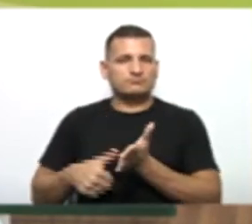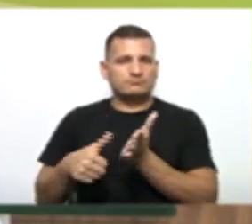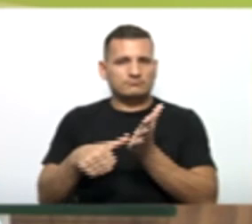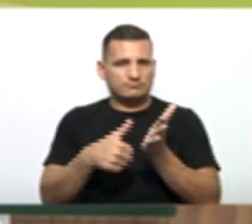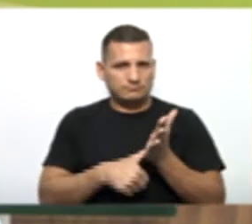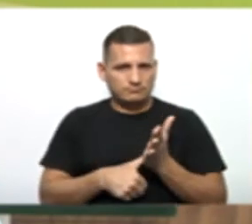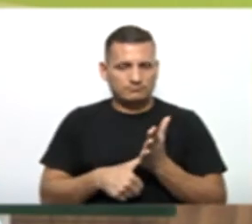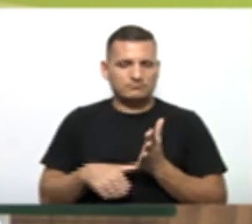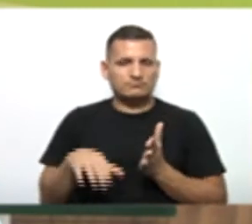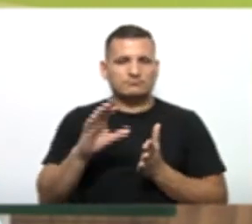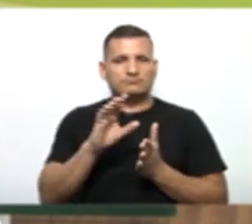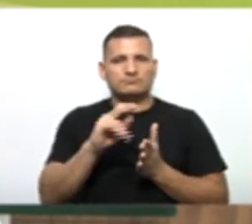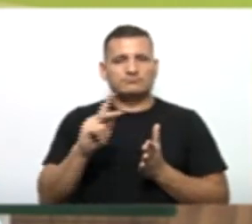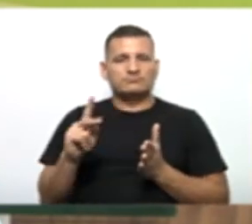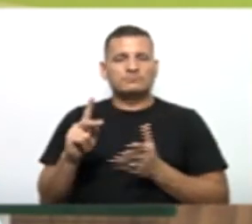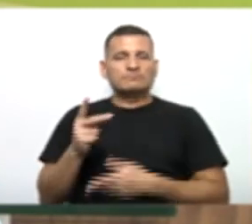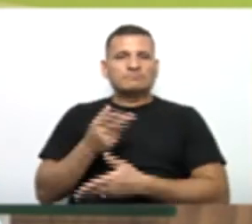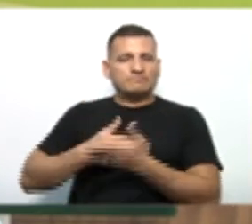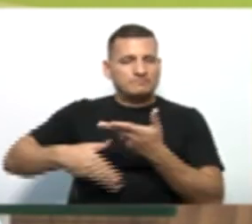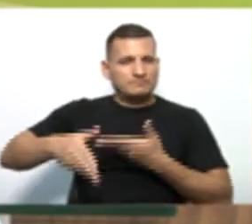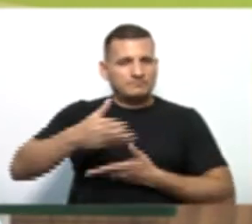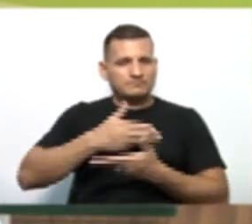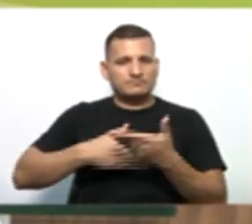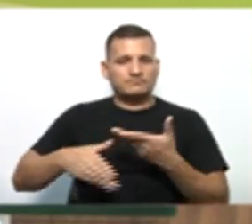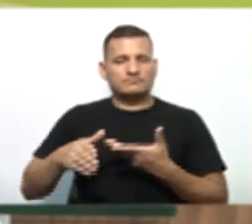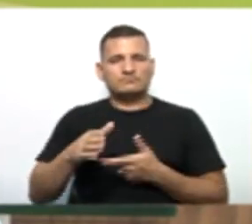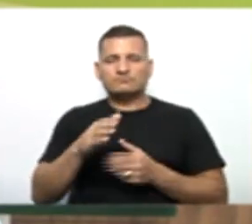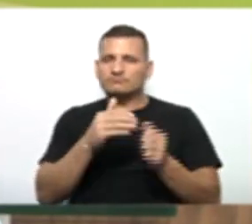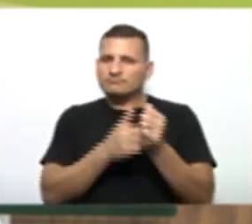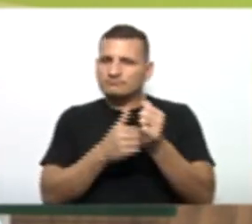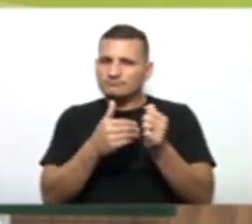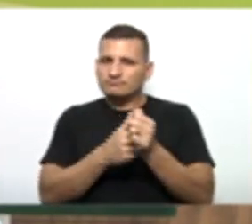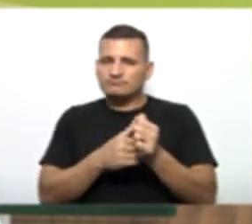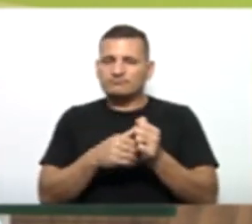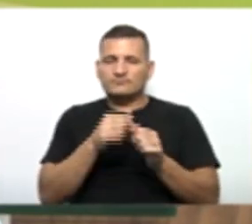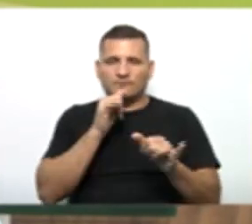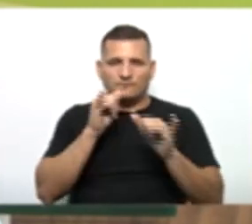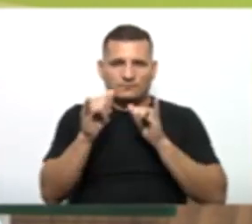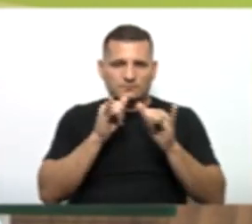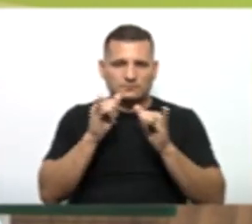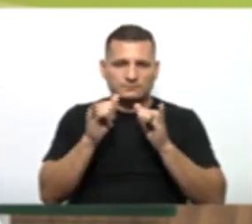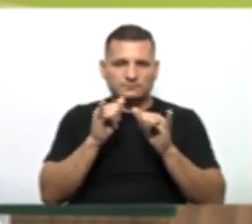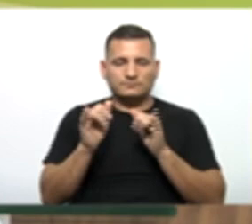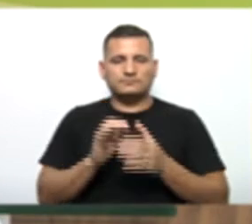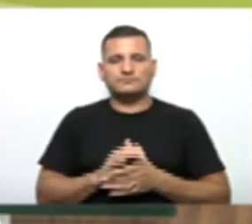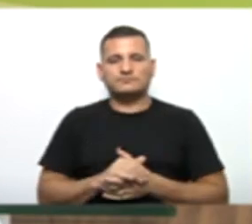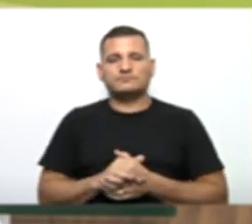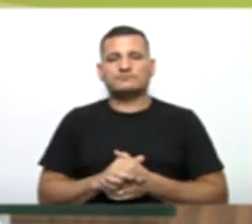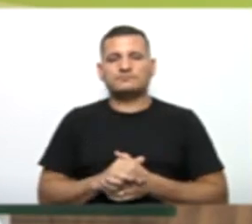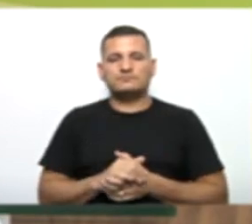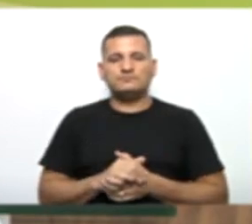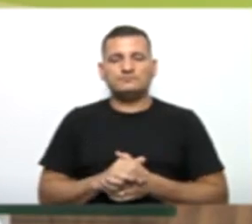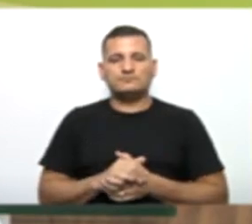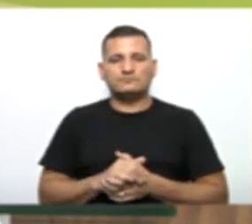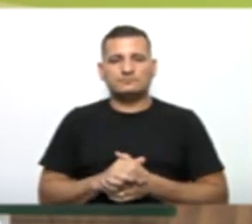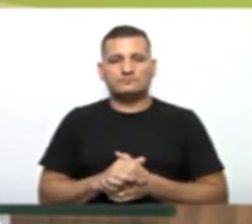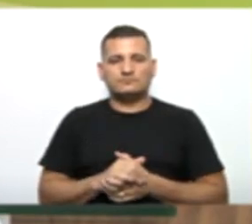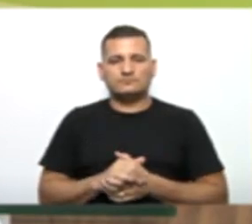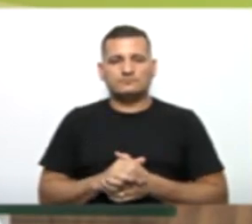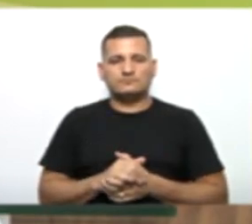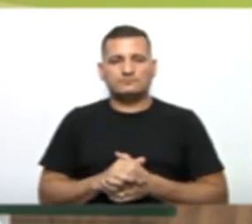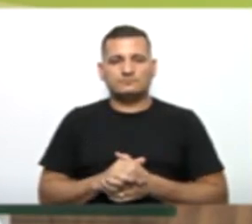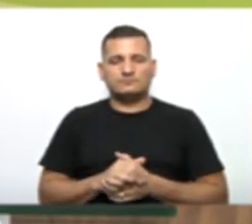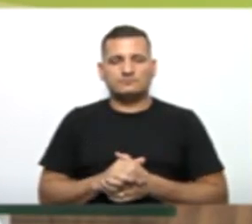da cooperativa a relação de sigilo das informações e também destacar